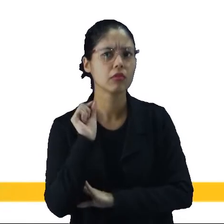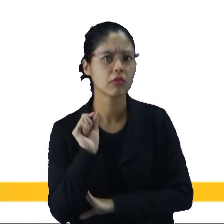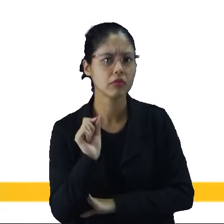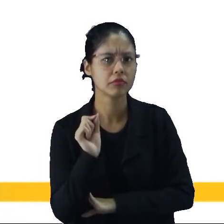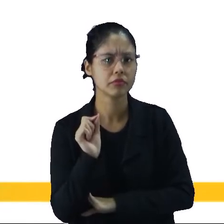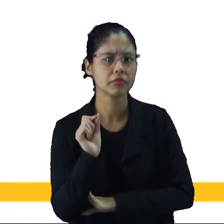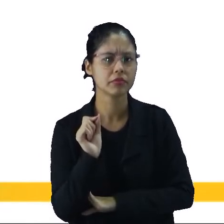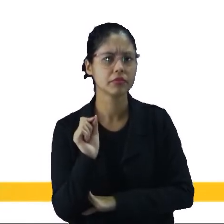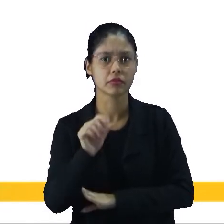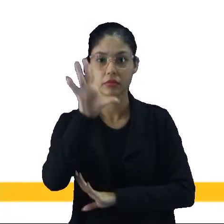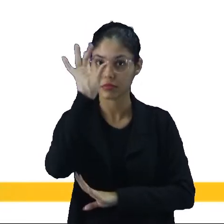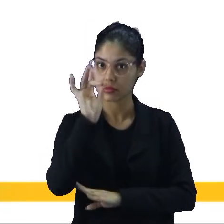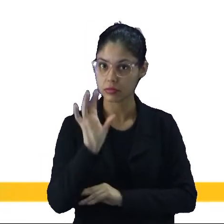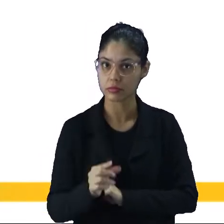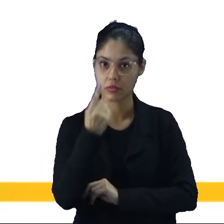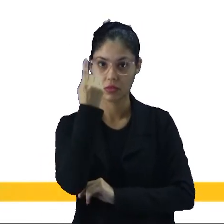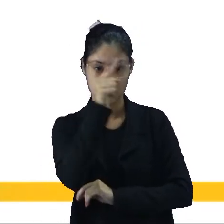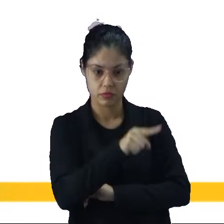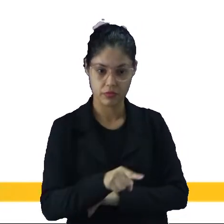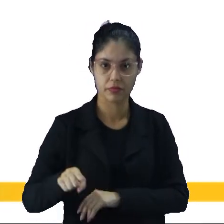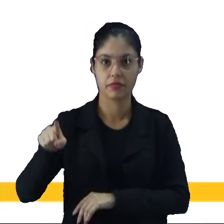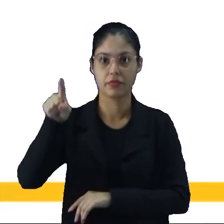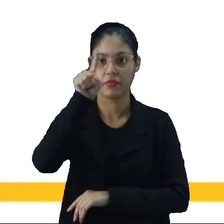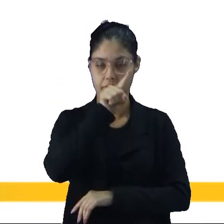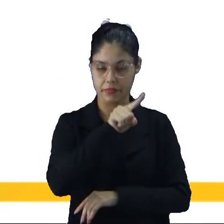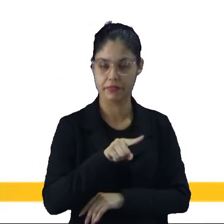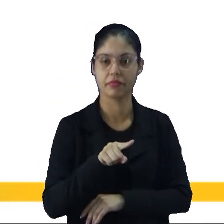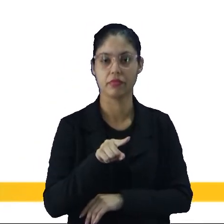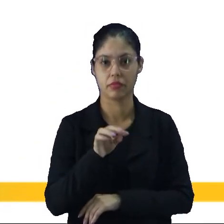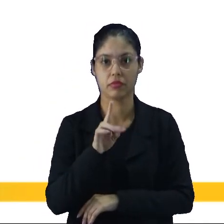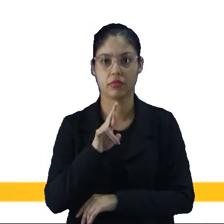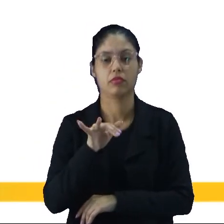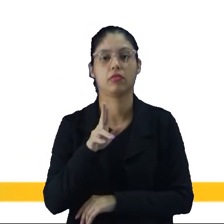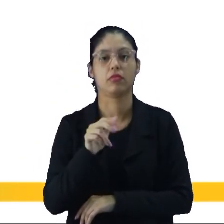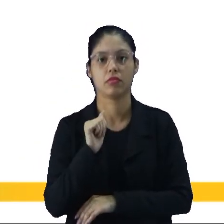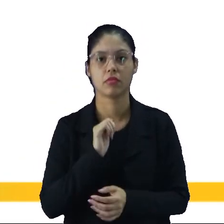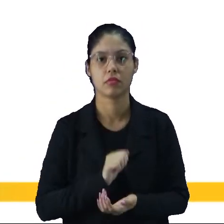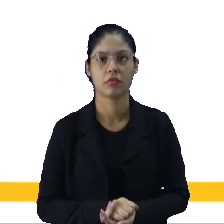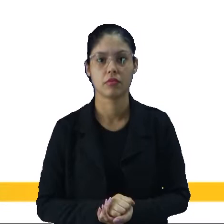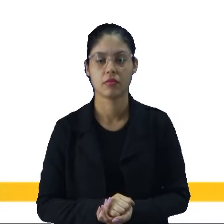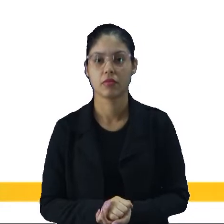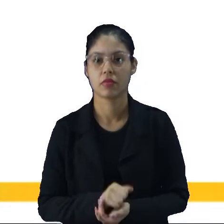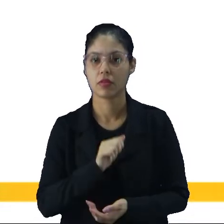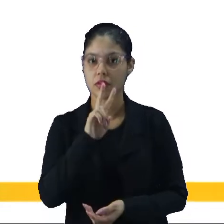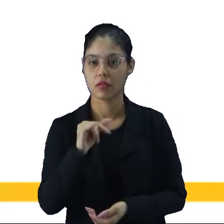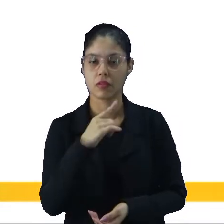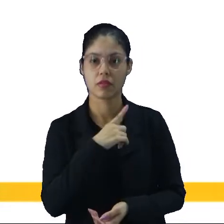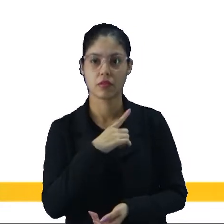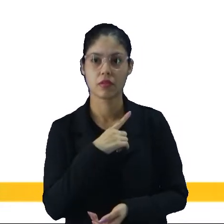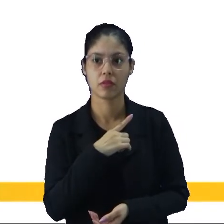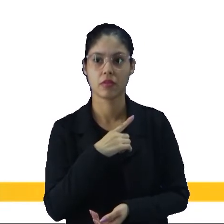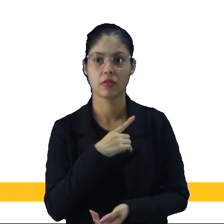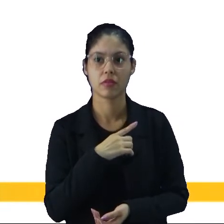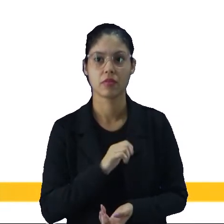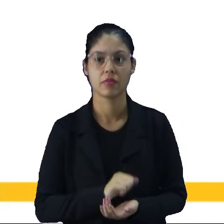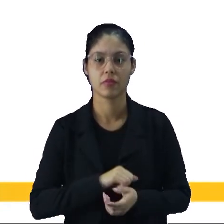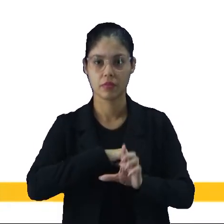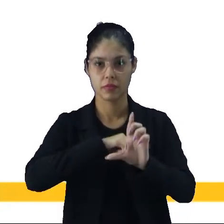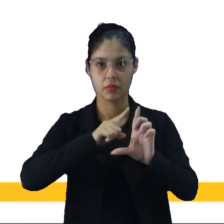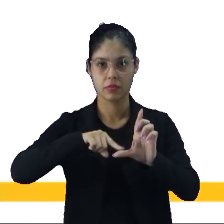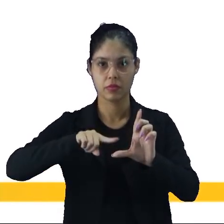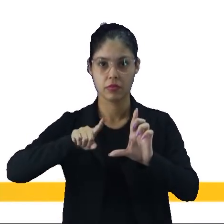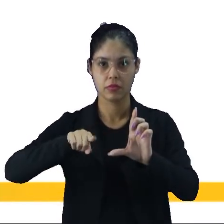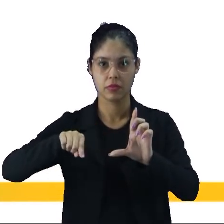isso? A cada uma volta no ciclo trigonométrico, ela vai ter esse comportamento aqui,